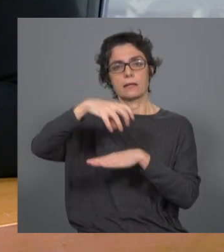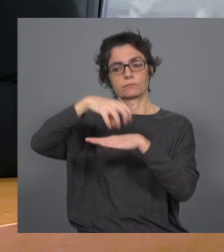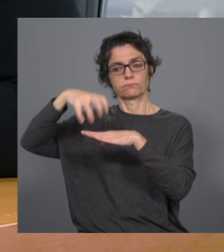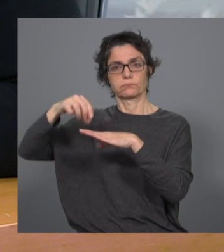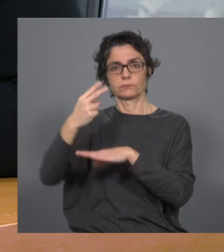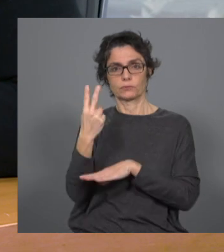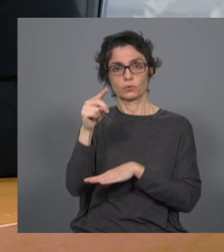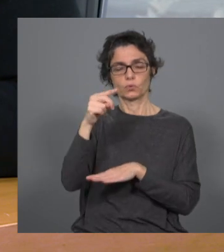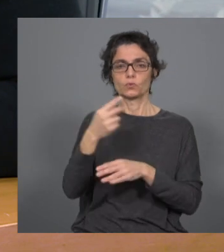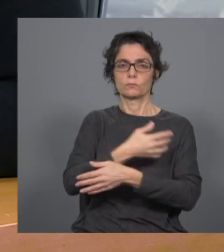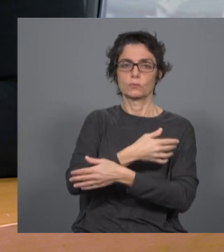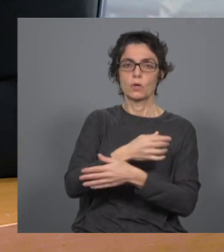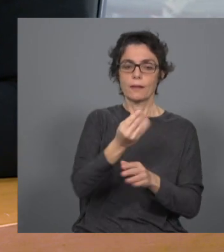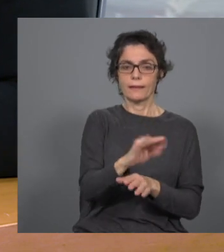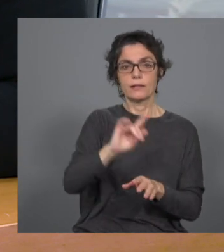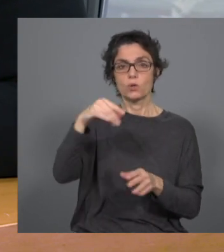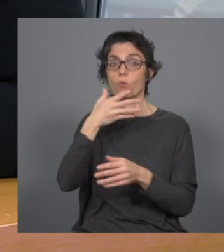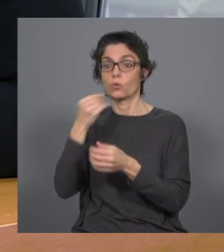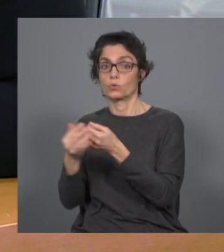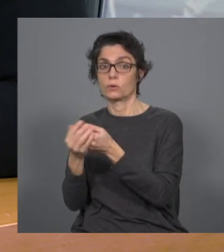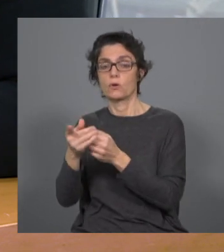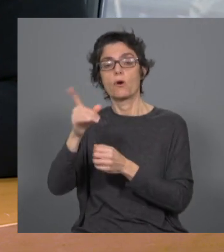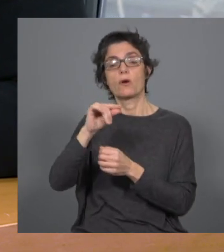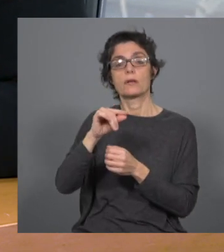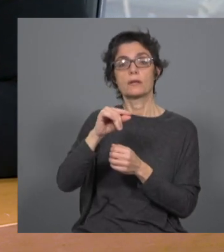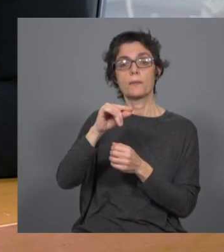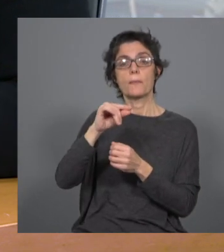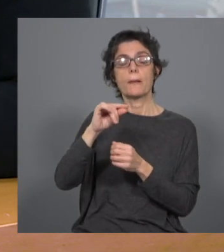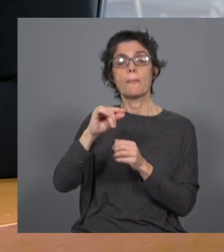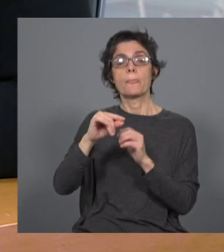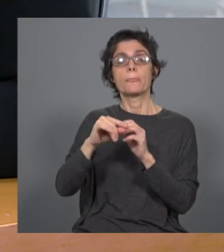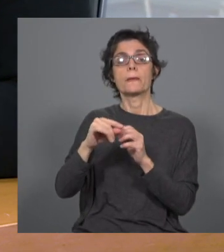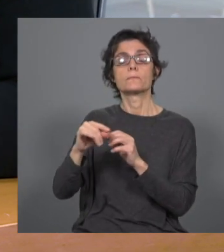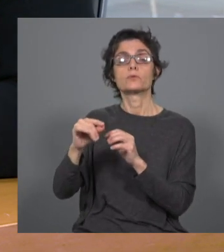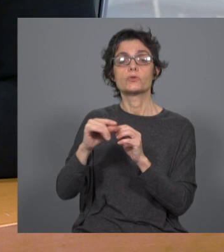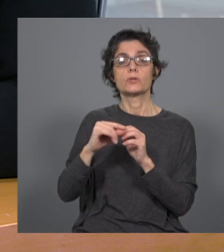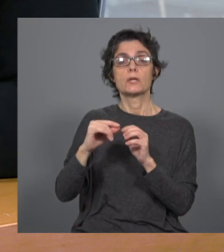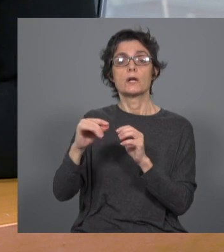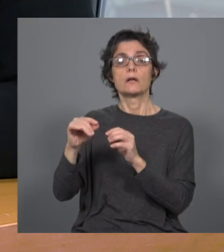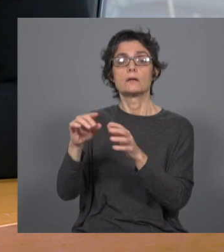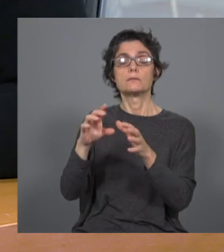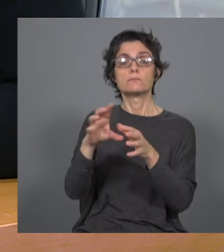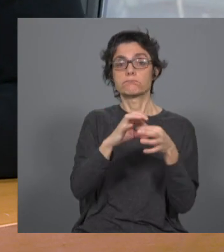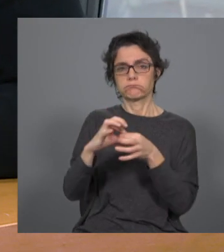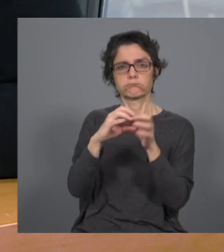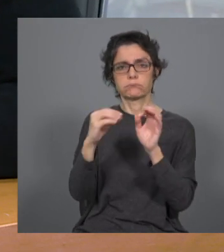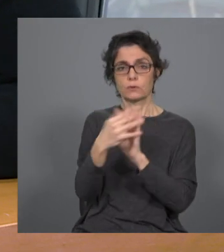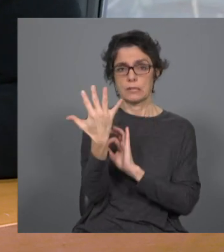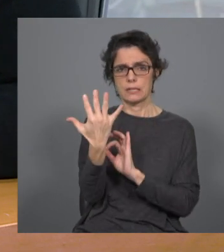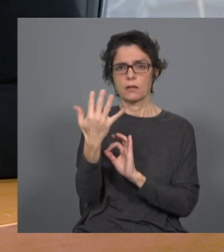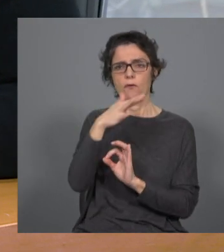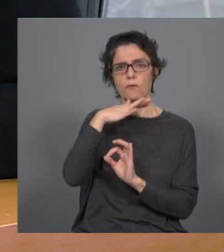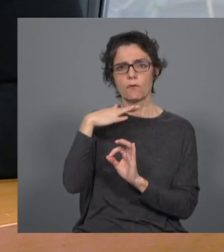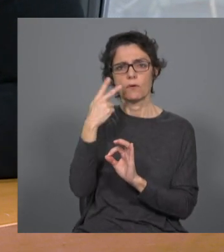um de crianças, outro de idosos, e temos também a presença de 5 cooperadoras que vivem na sua família, na sua profissão. Estamos